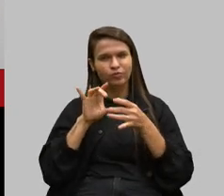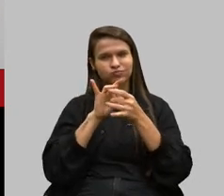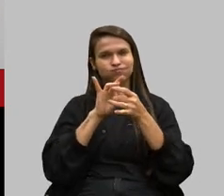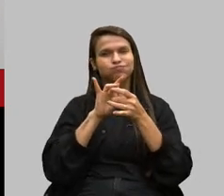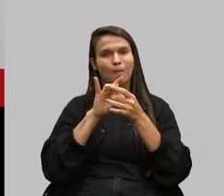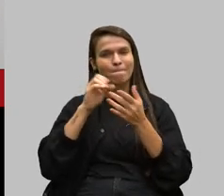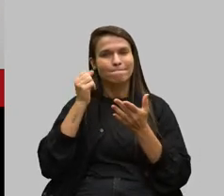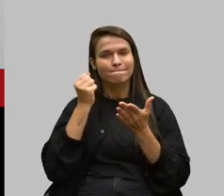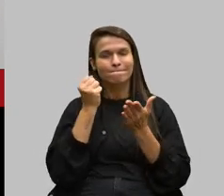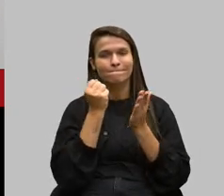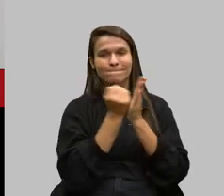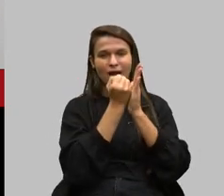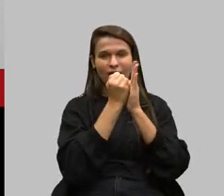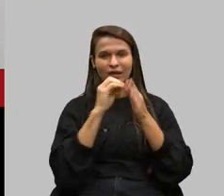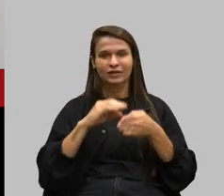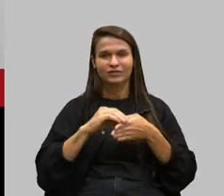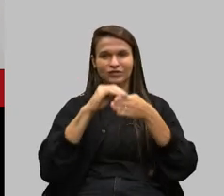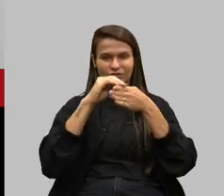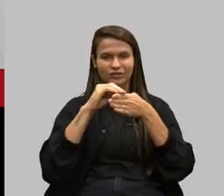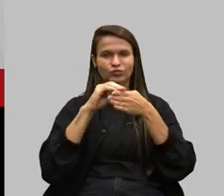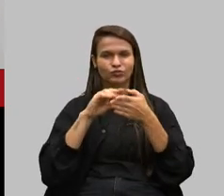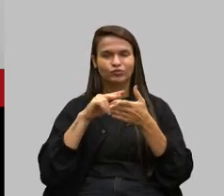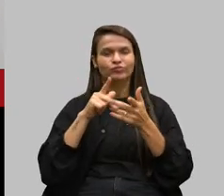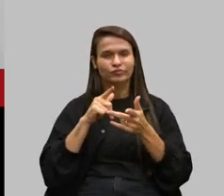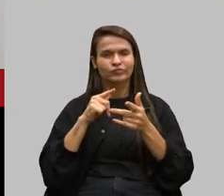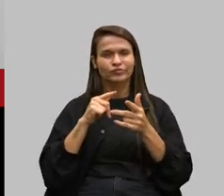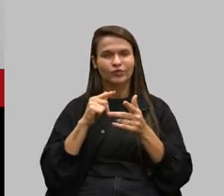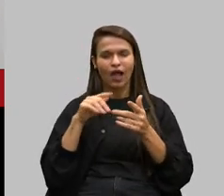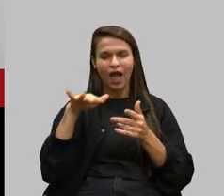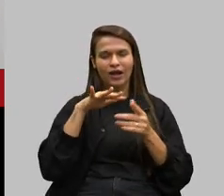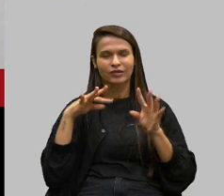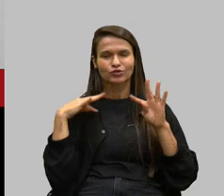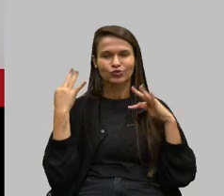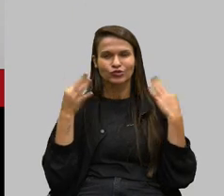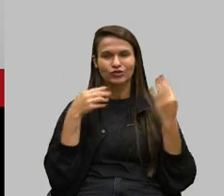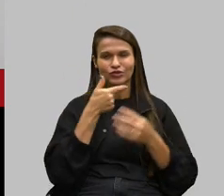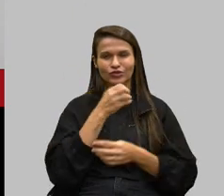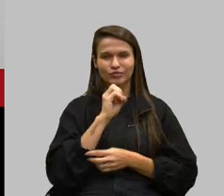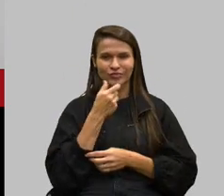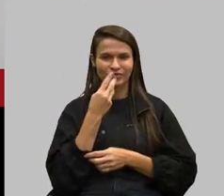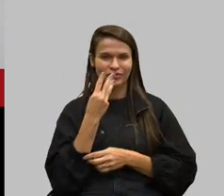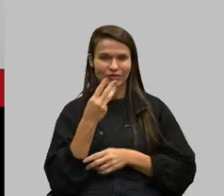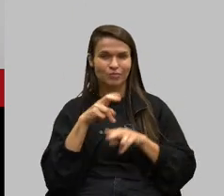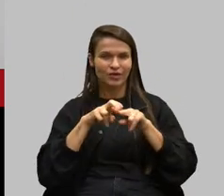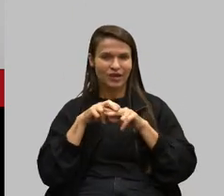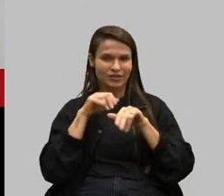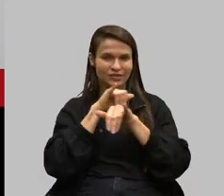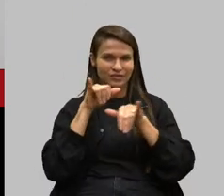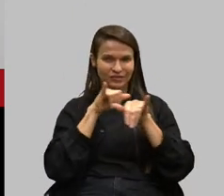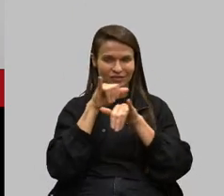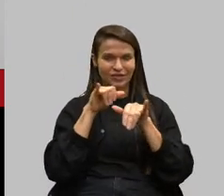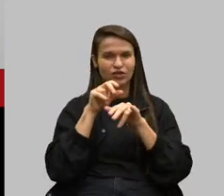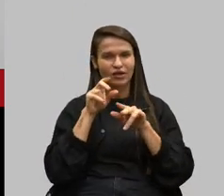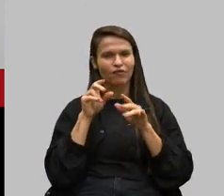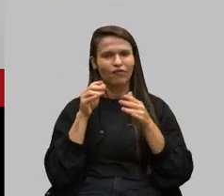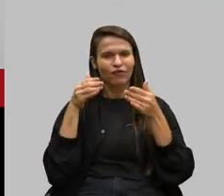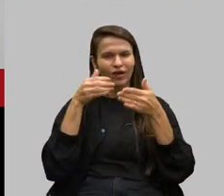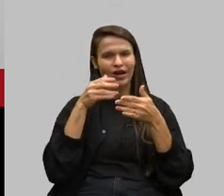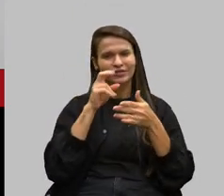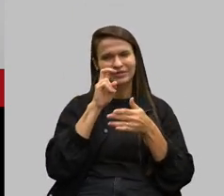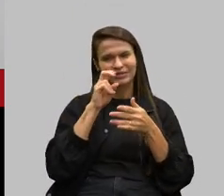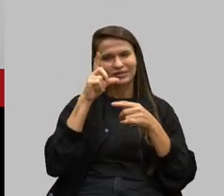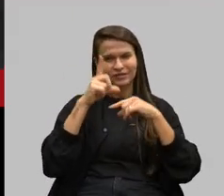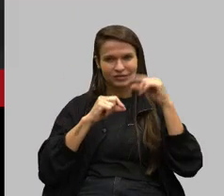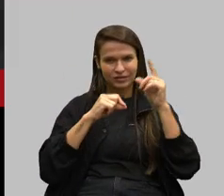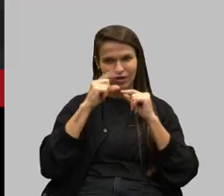liderança em turística em 2023 por causa dessa campanha turismo cinco estrelas é os resultados